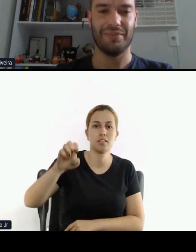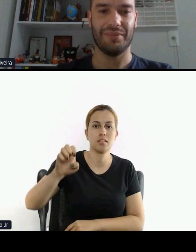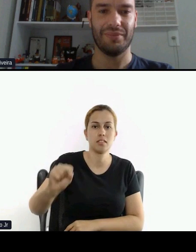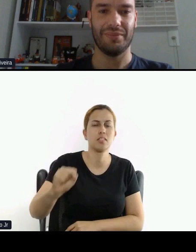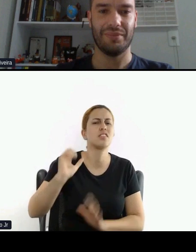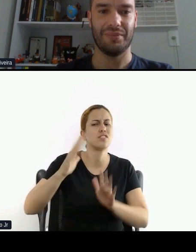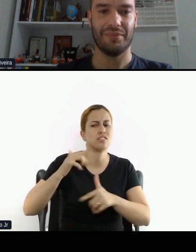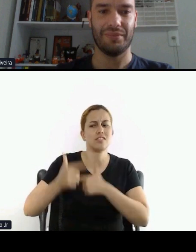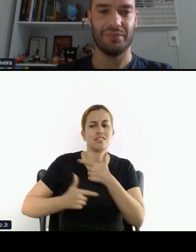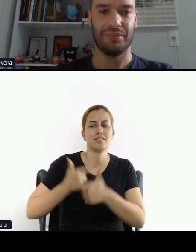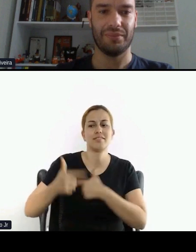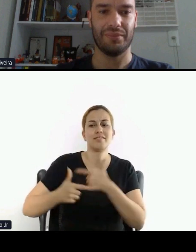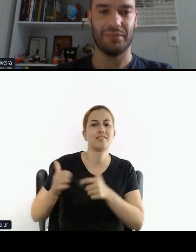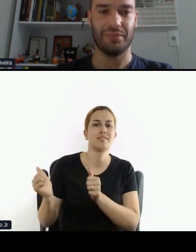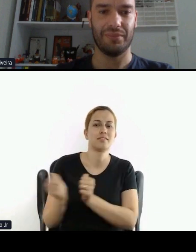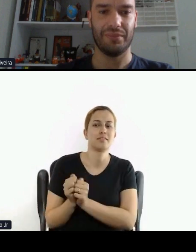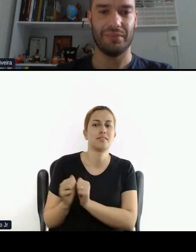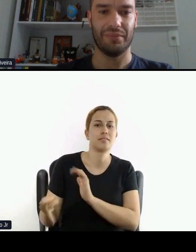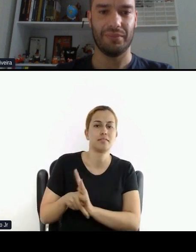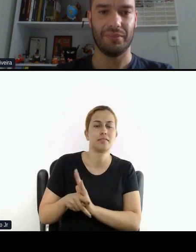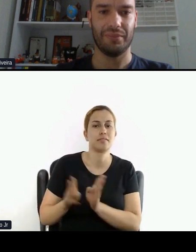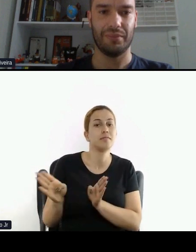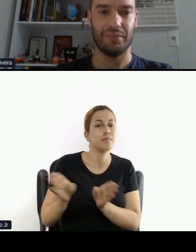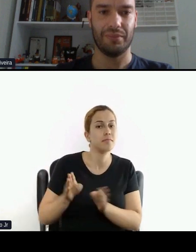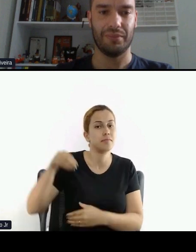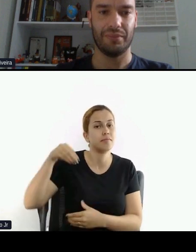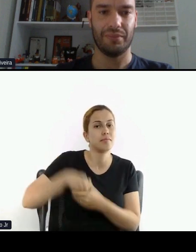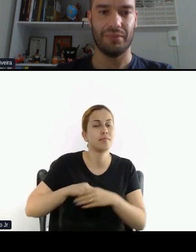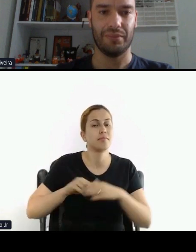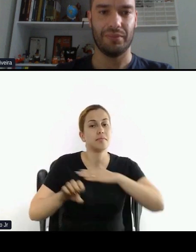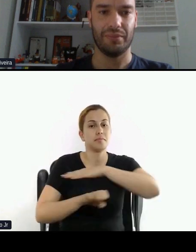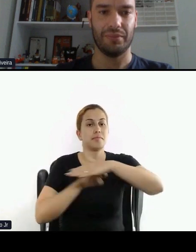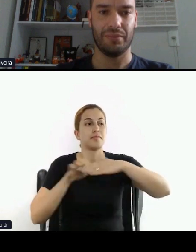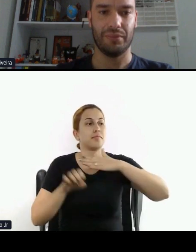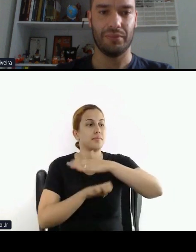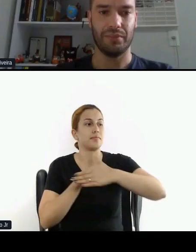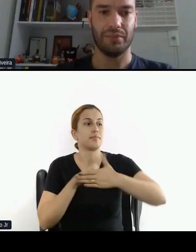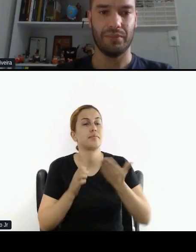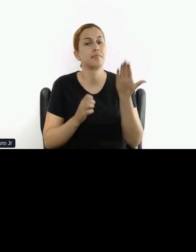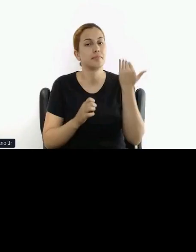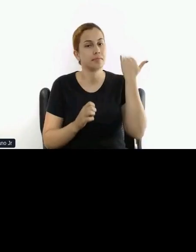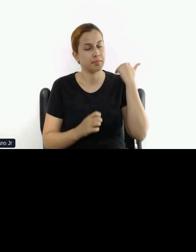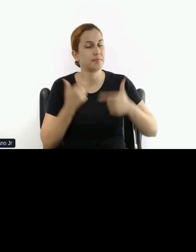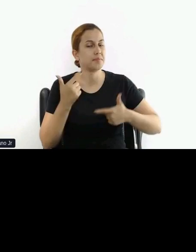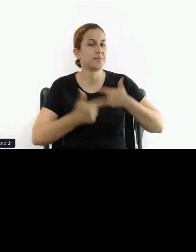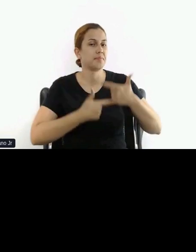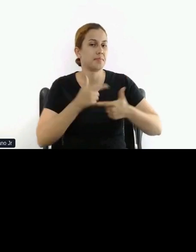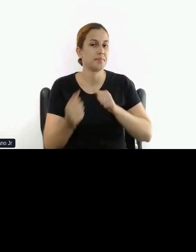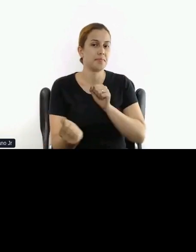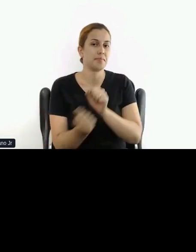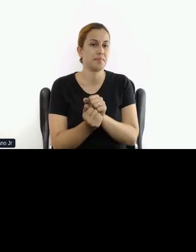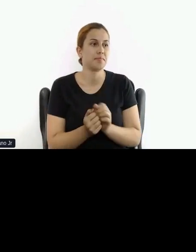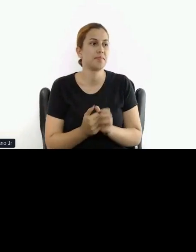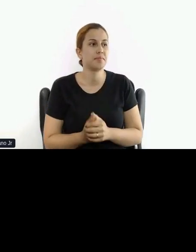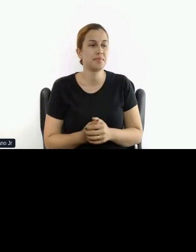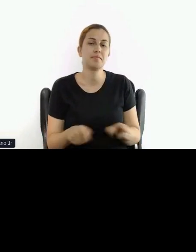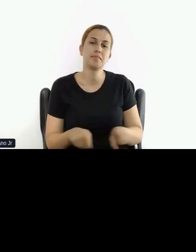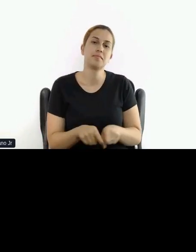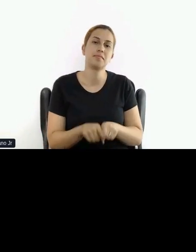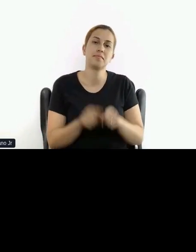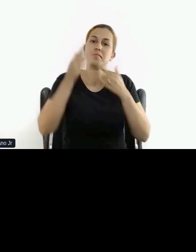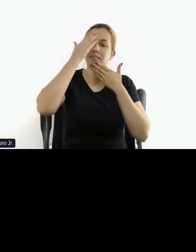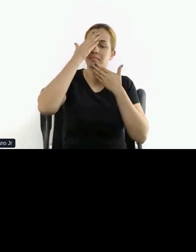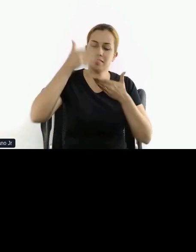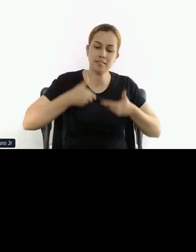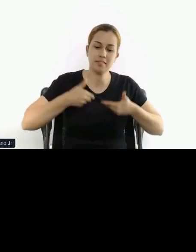ele, né, na parte de acessibilidade dentro da empresa que nós atuávamos, né. Mas é isso, também quero agradecer o convite